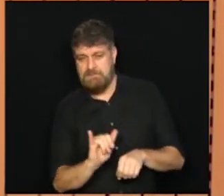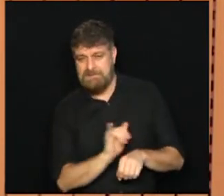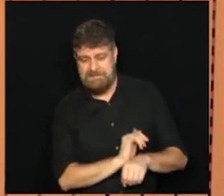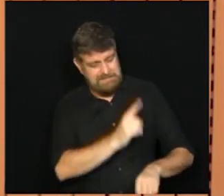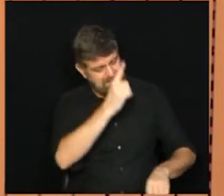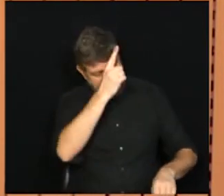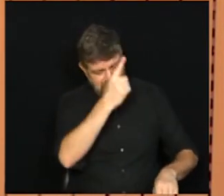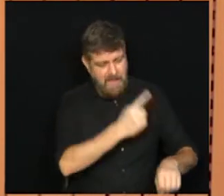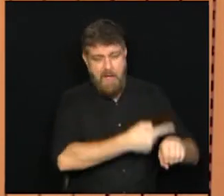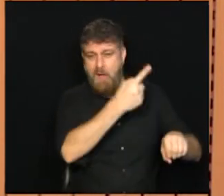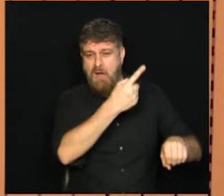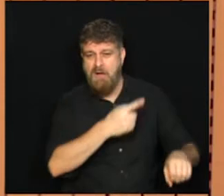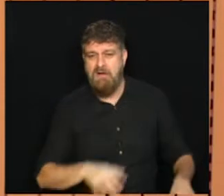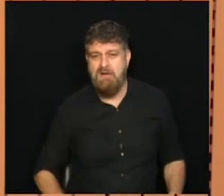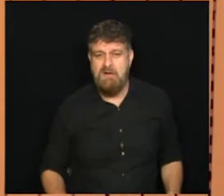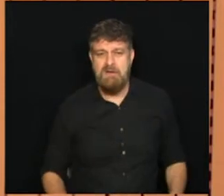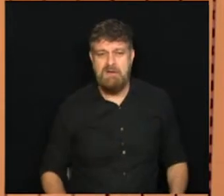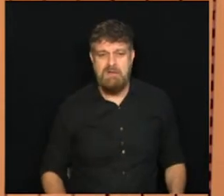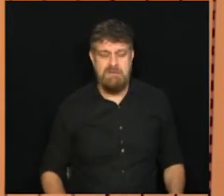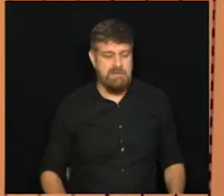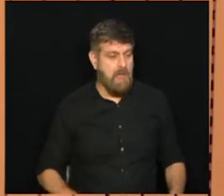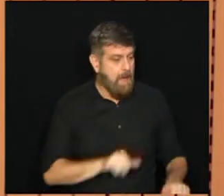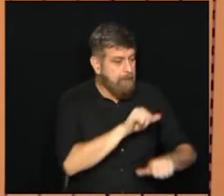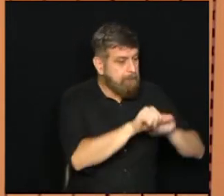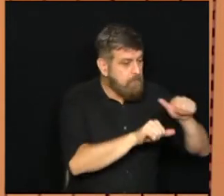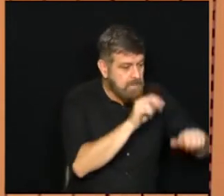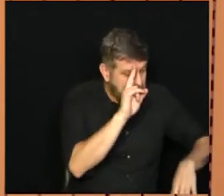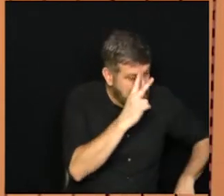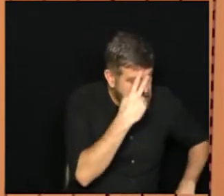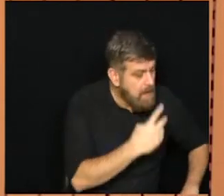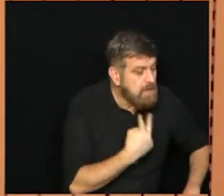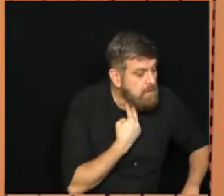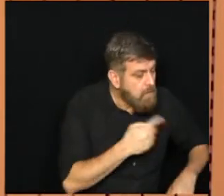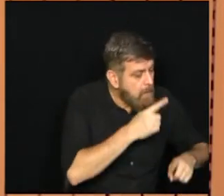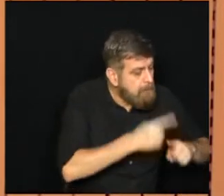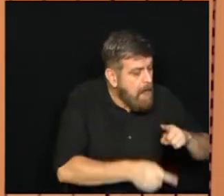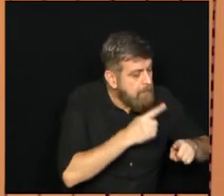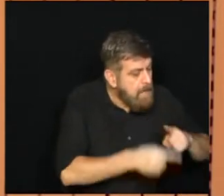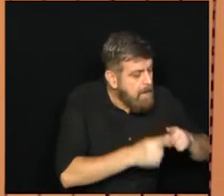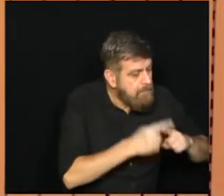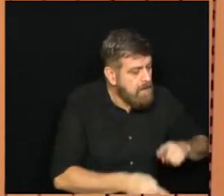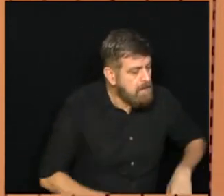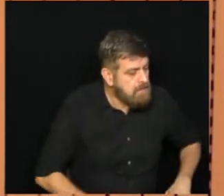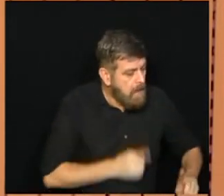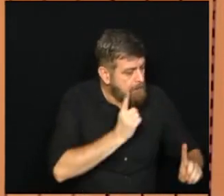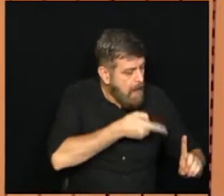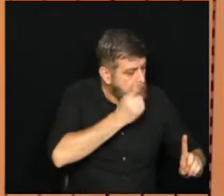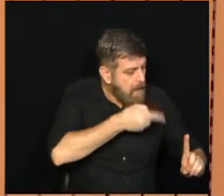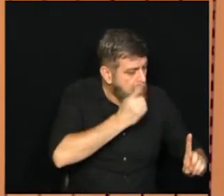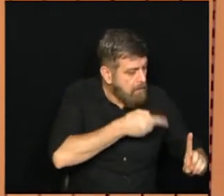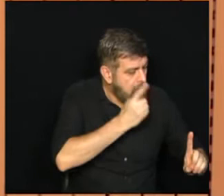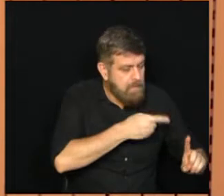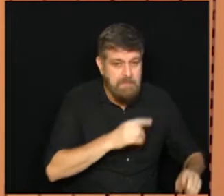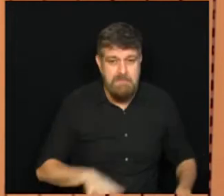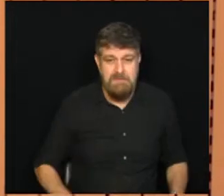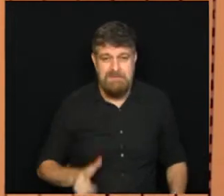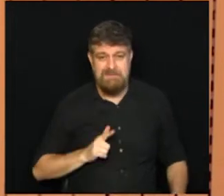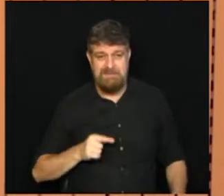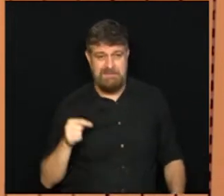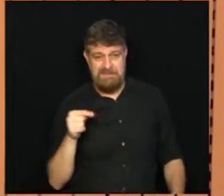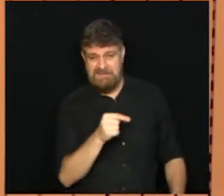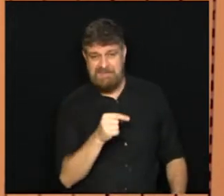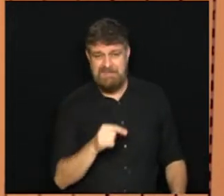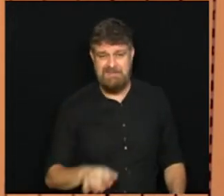momento, desfazer aquilo que tinha sido feito, né, queria desfazer um pouco toda aquela cena